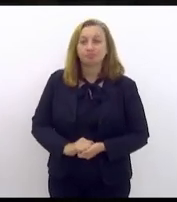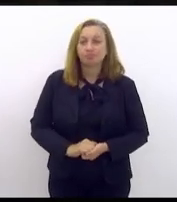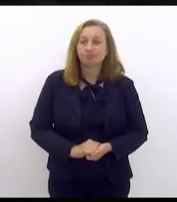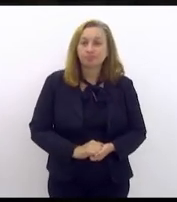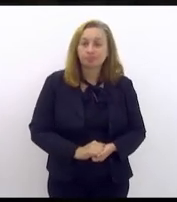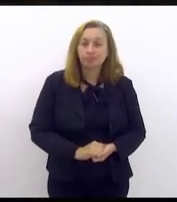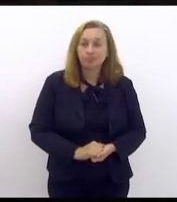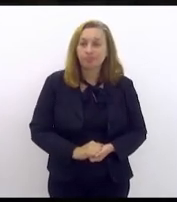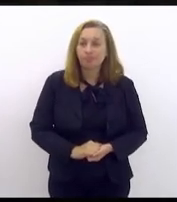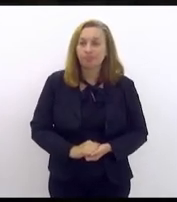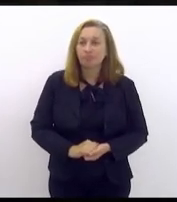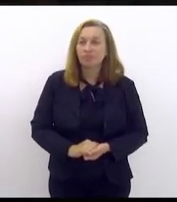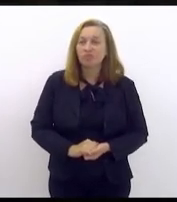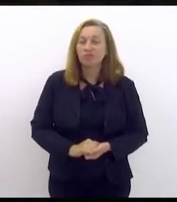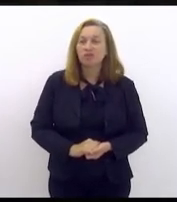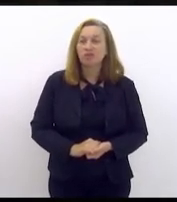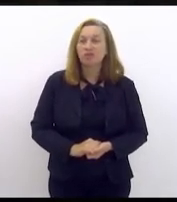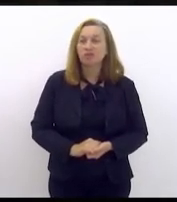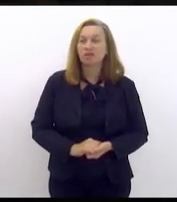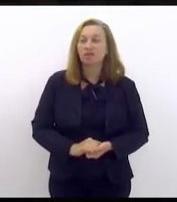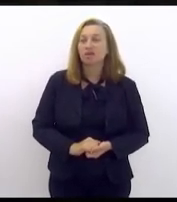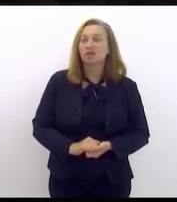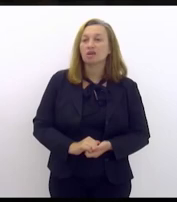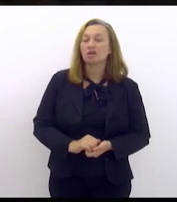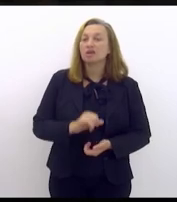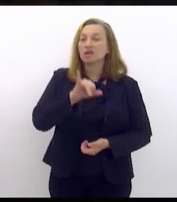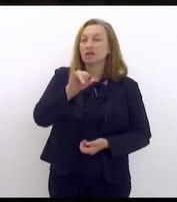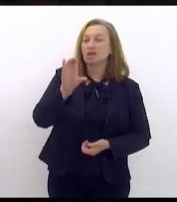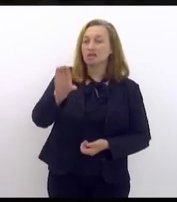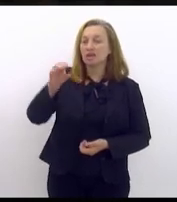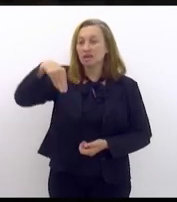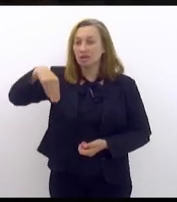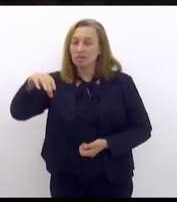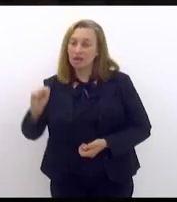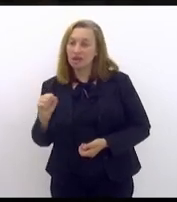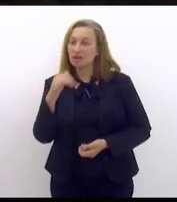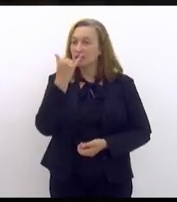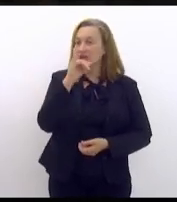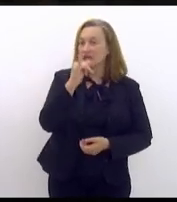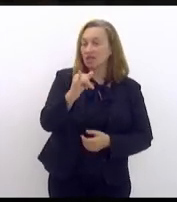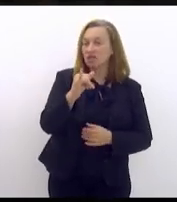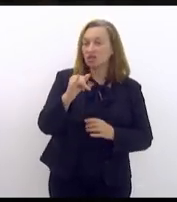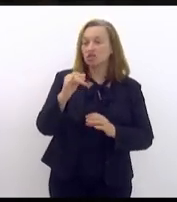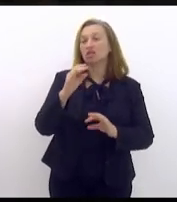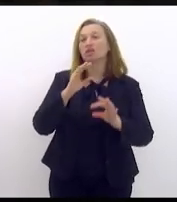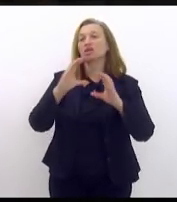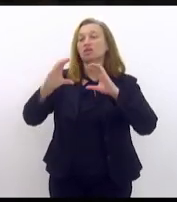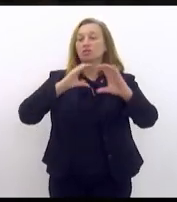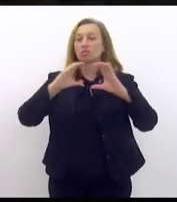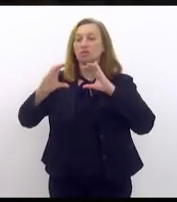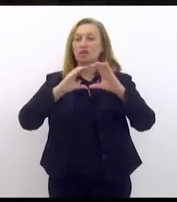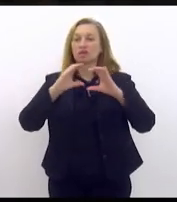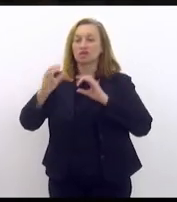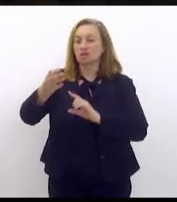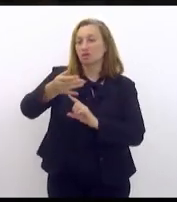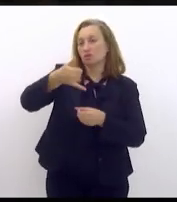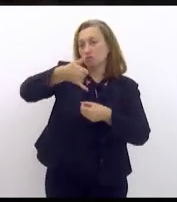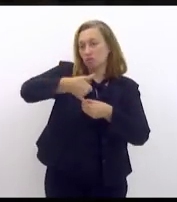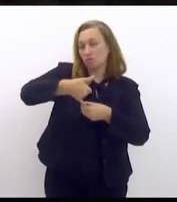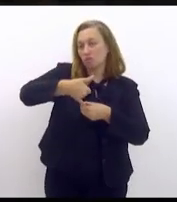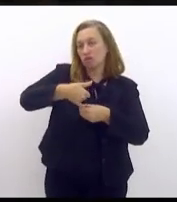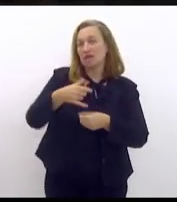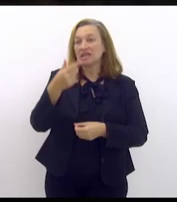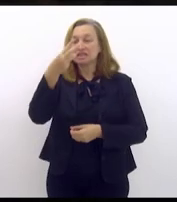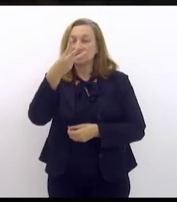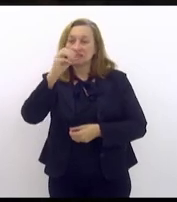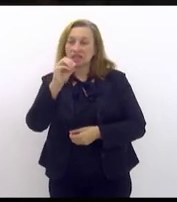dando uma redução de alíquota de ICMS para energia, telecomunicações e combustíveis de